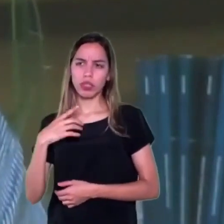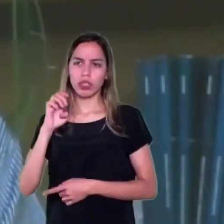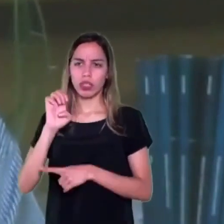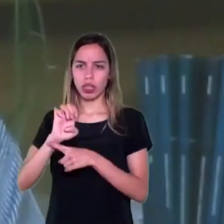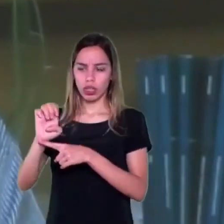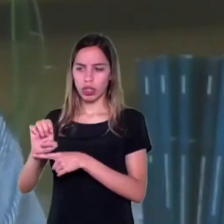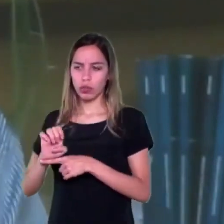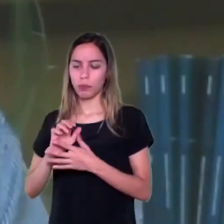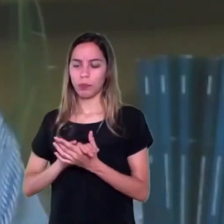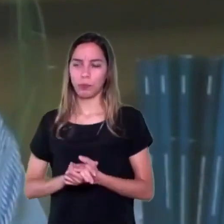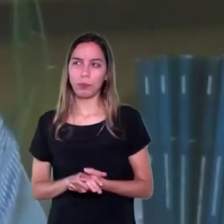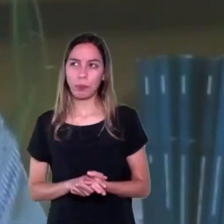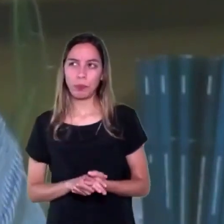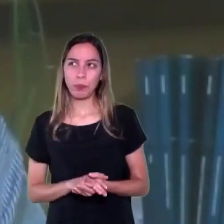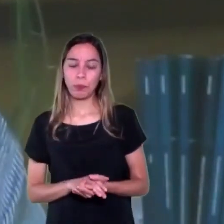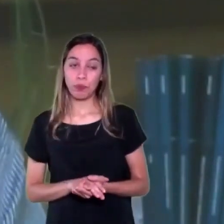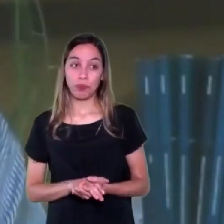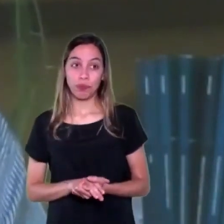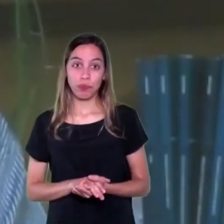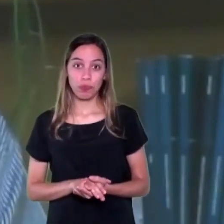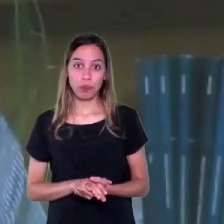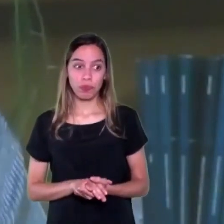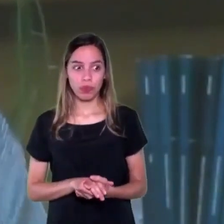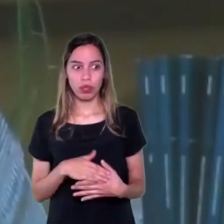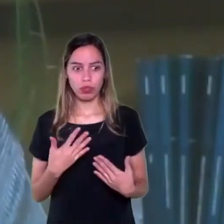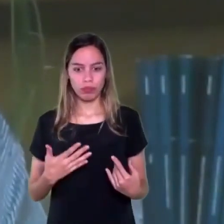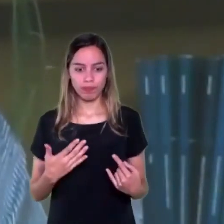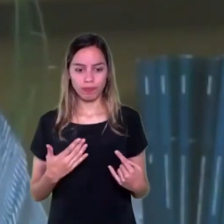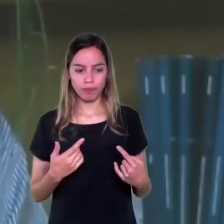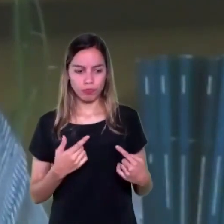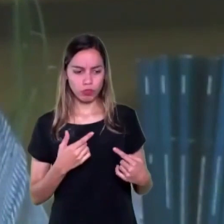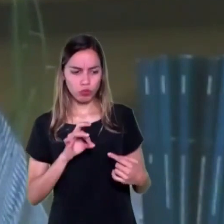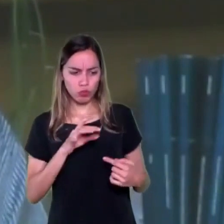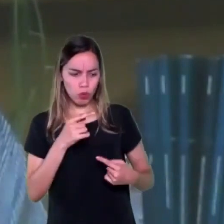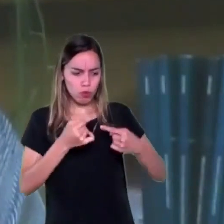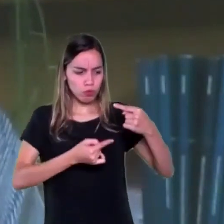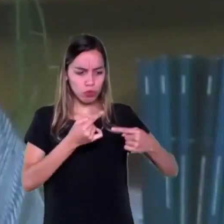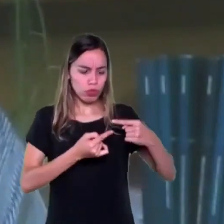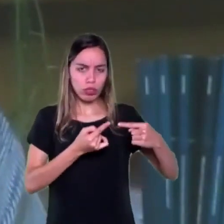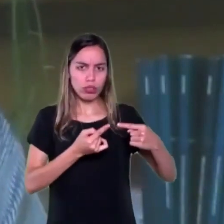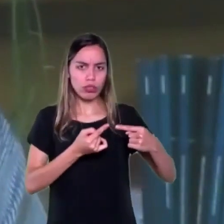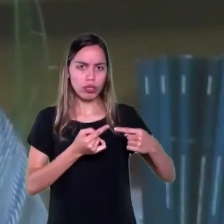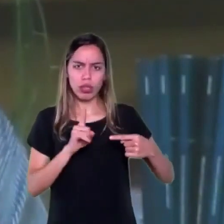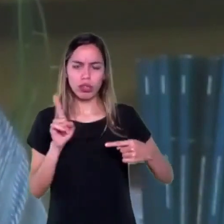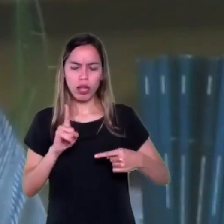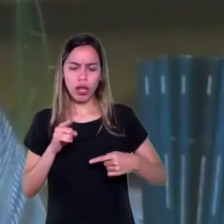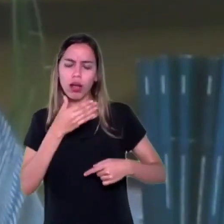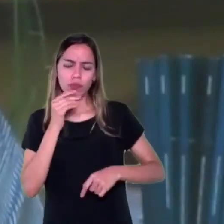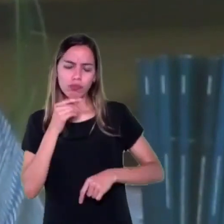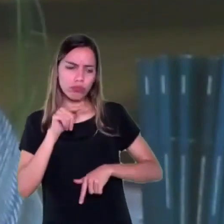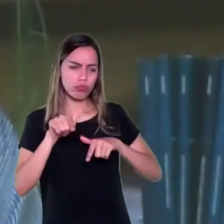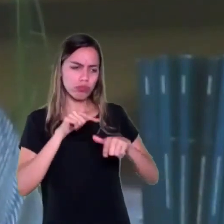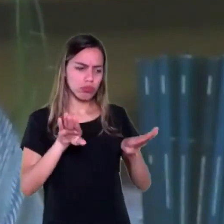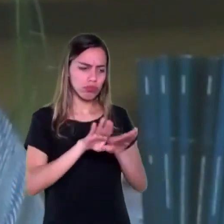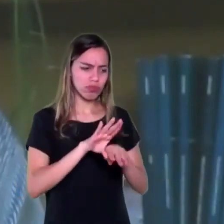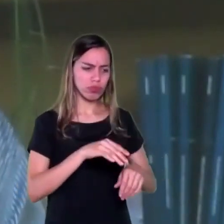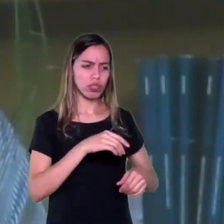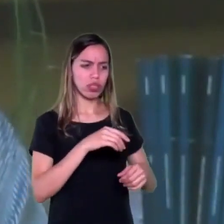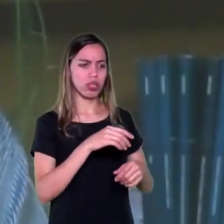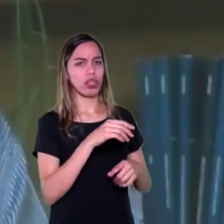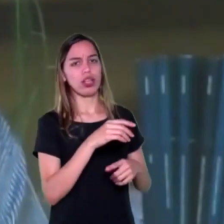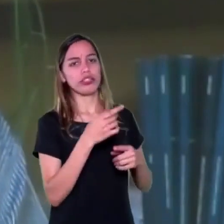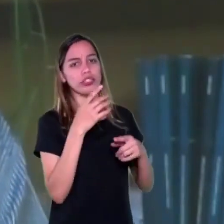E, para além da política, ele era um literato e era um homem de teatro. Ele é um